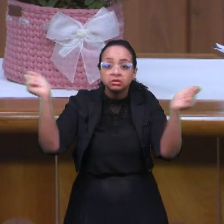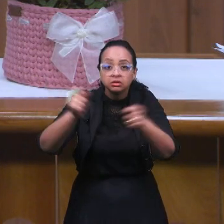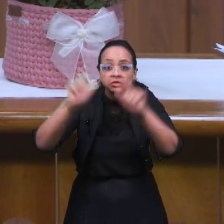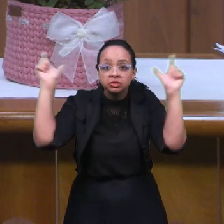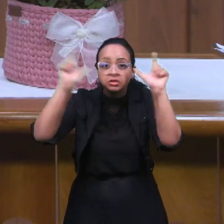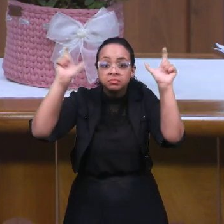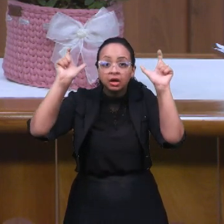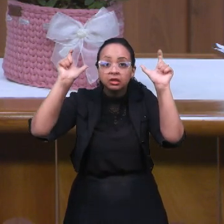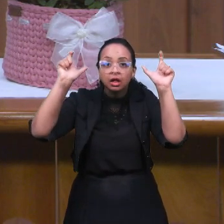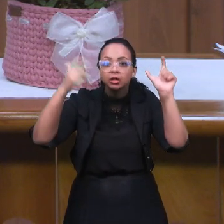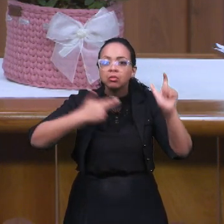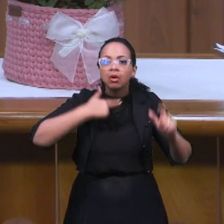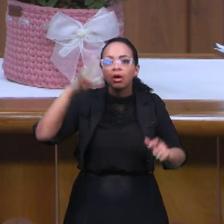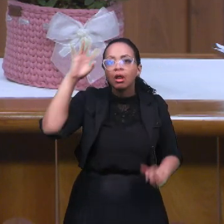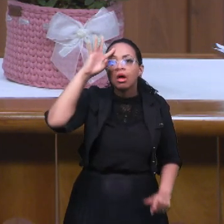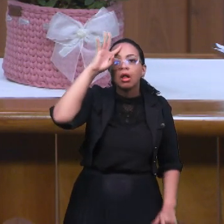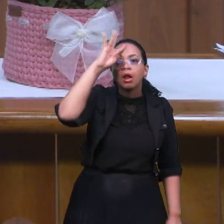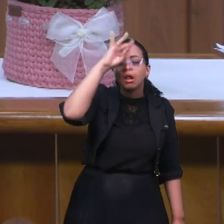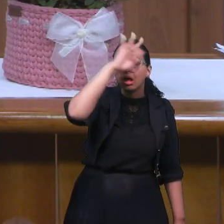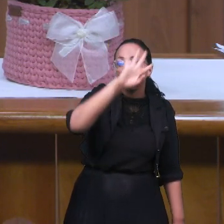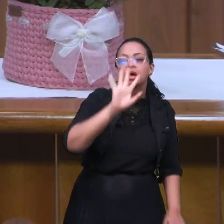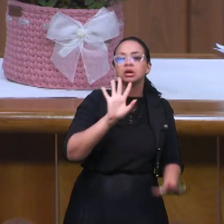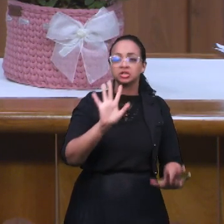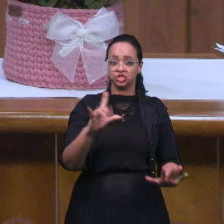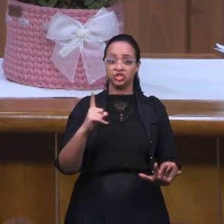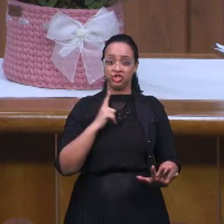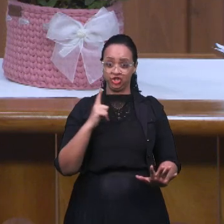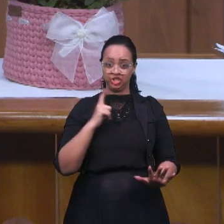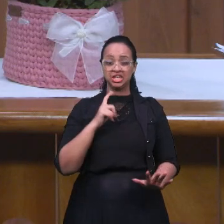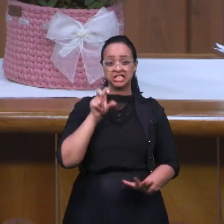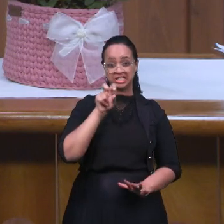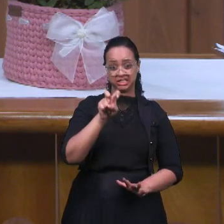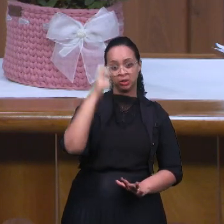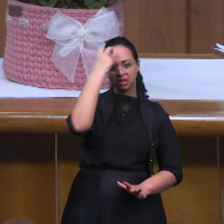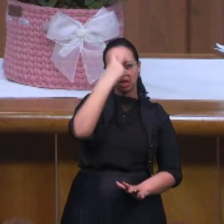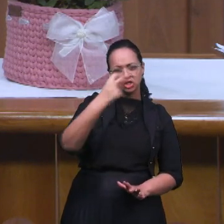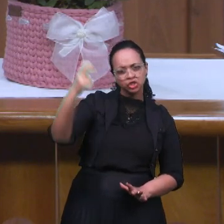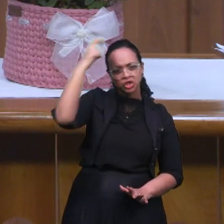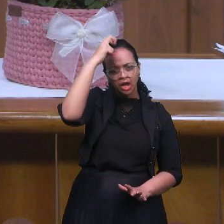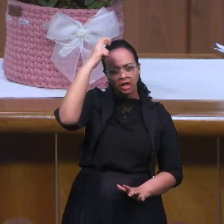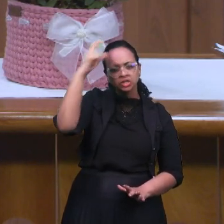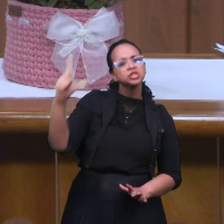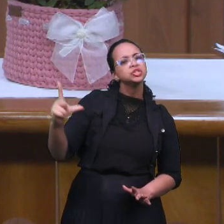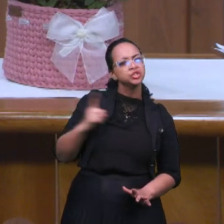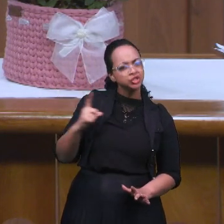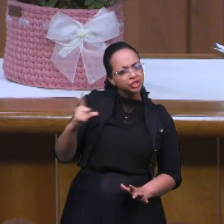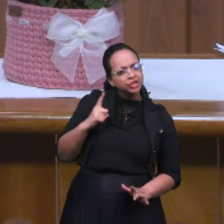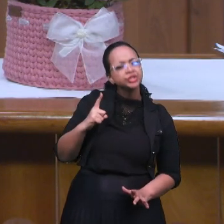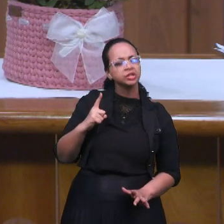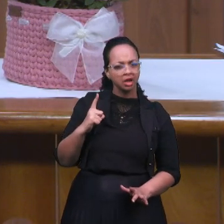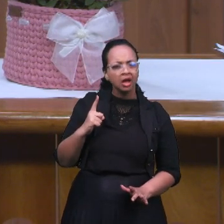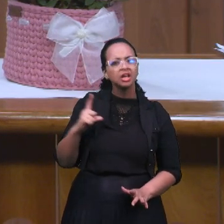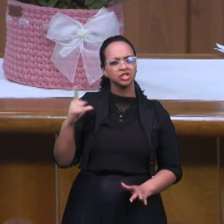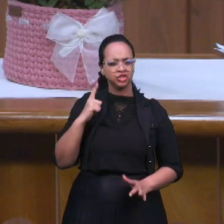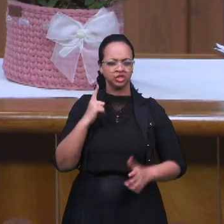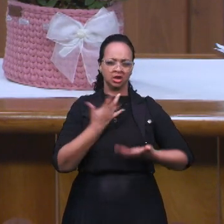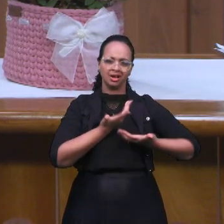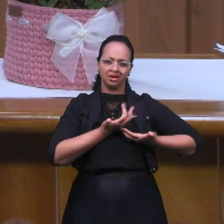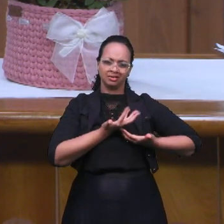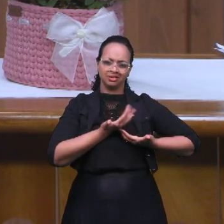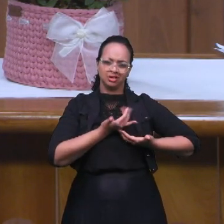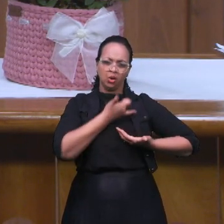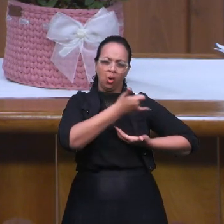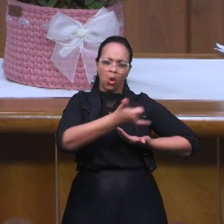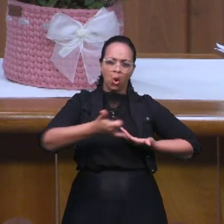tinham 5 prudentes que estavam acordados, atenderam o apelo, tinham candeias acesas, tinham óleo